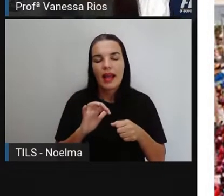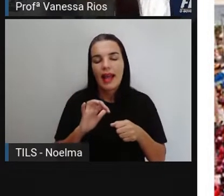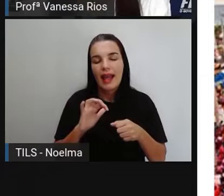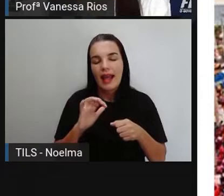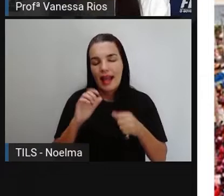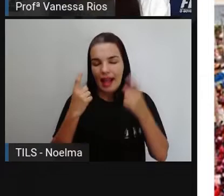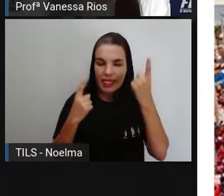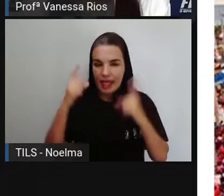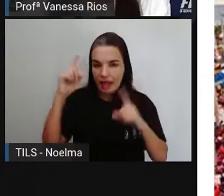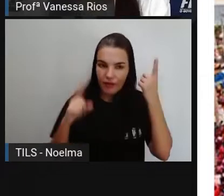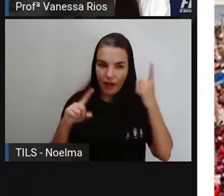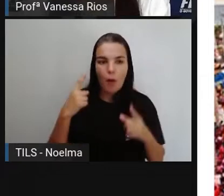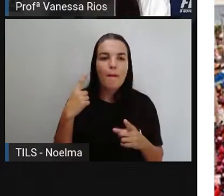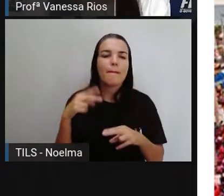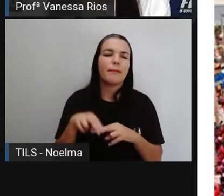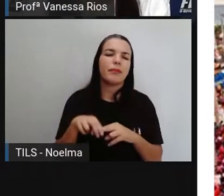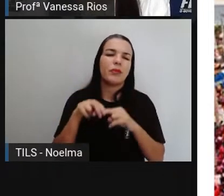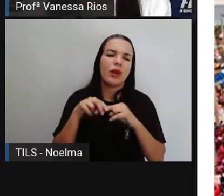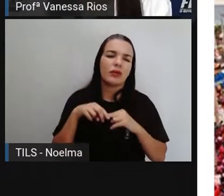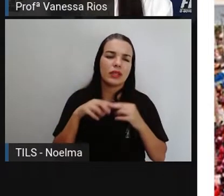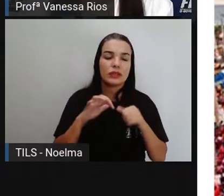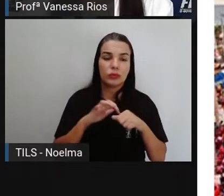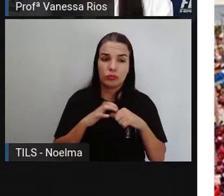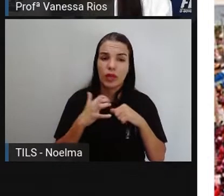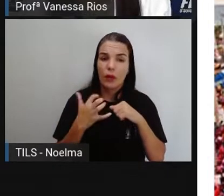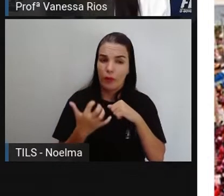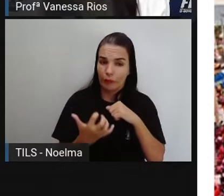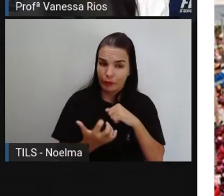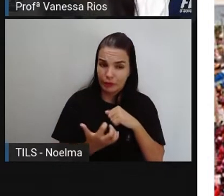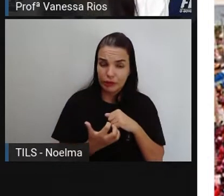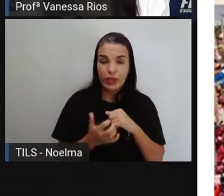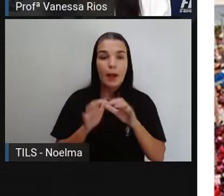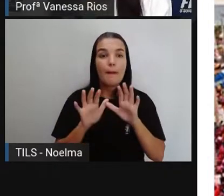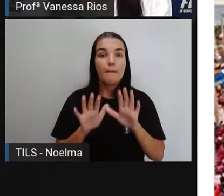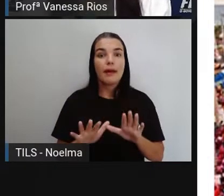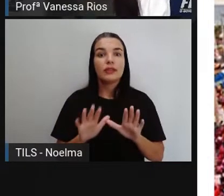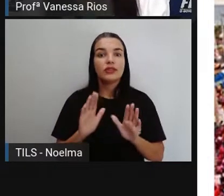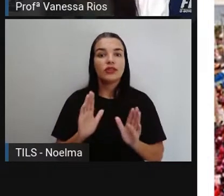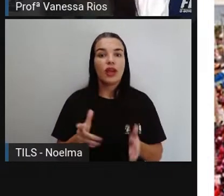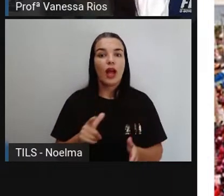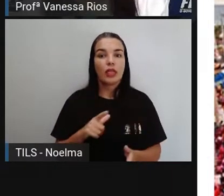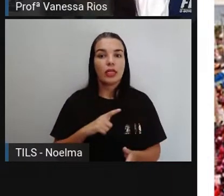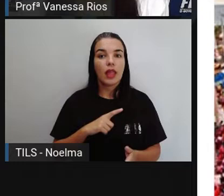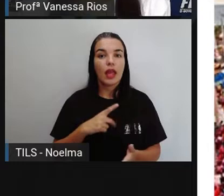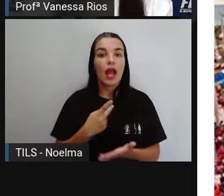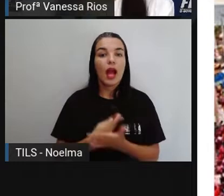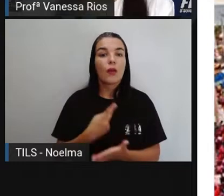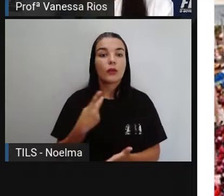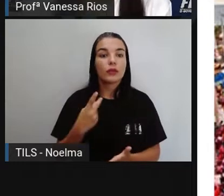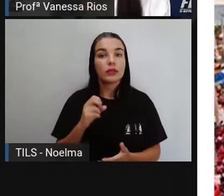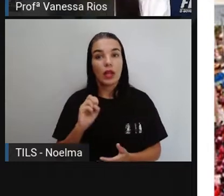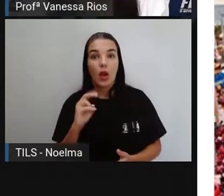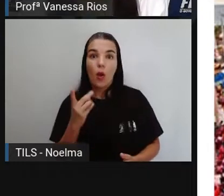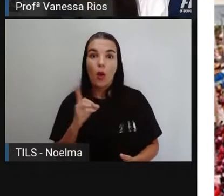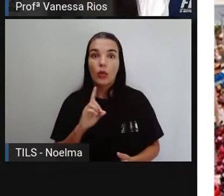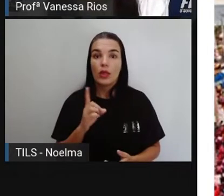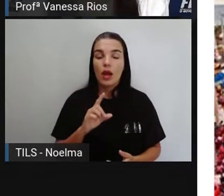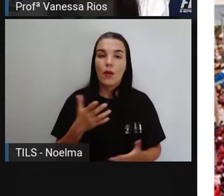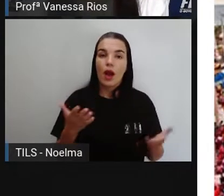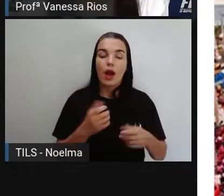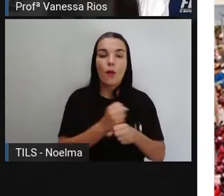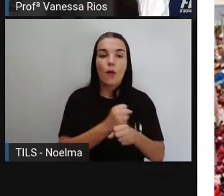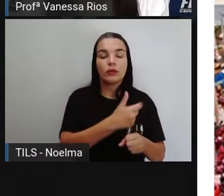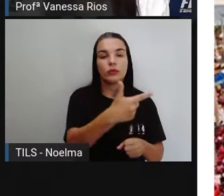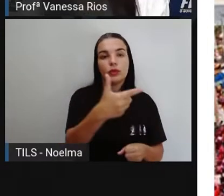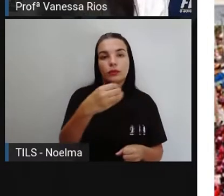aí da pandemia, e aí já existem aí as ideias para que ele aconteça ou não em